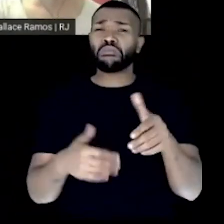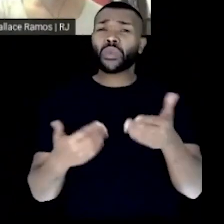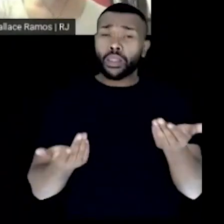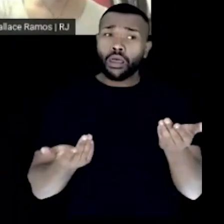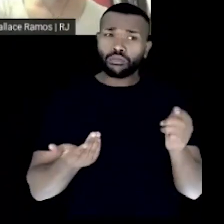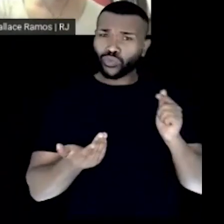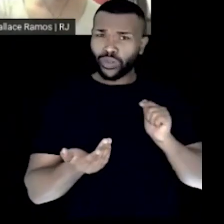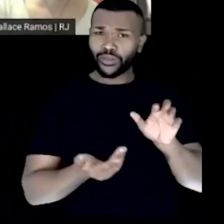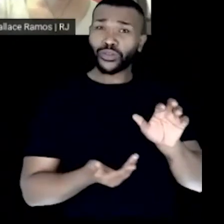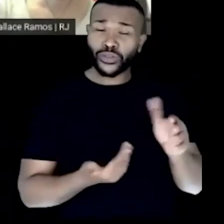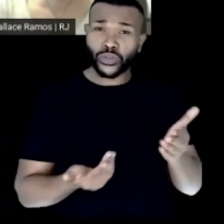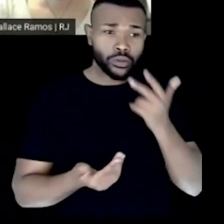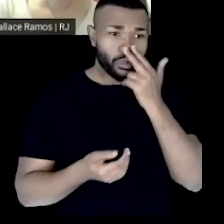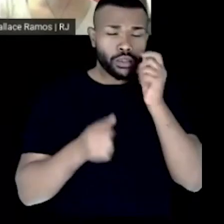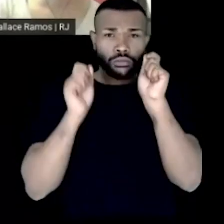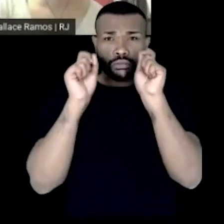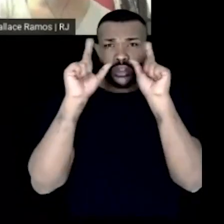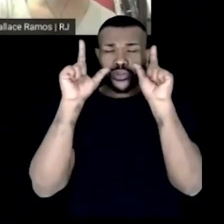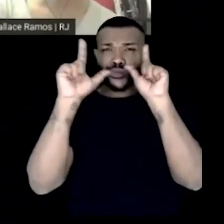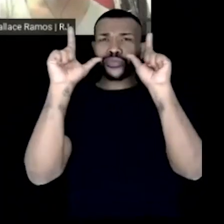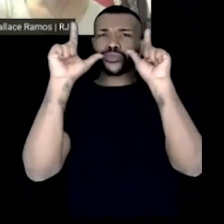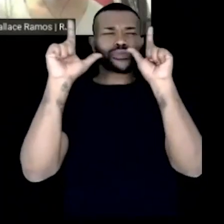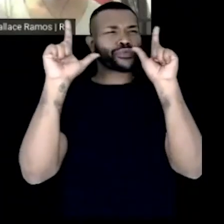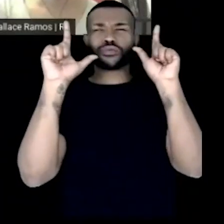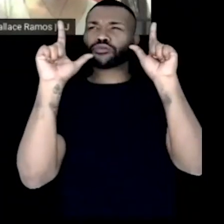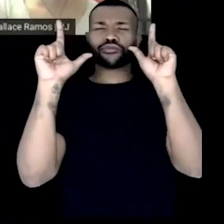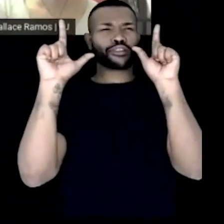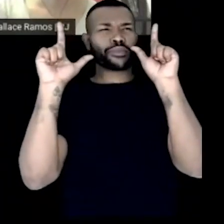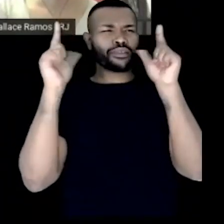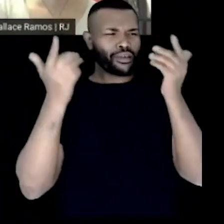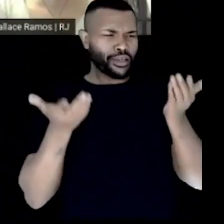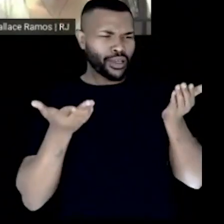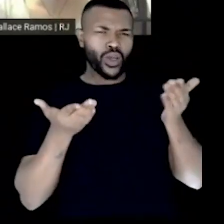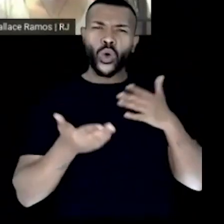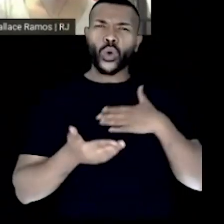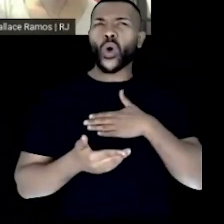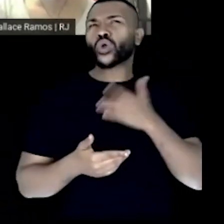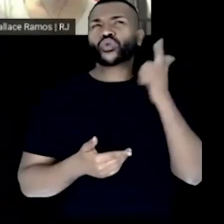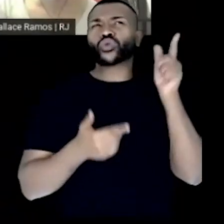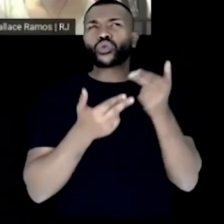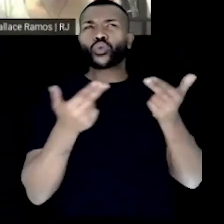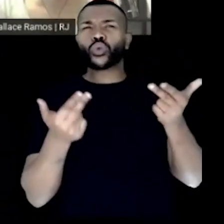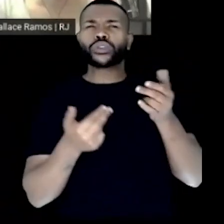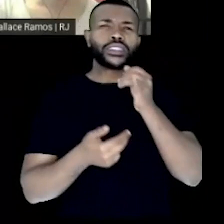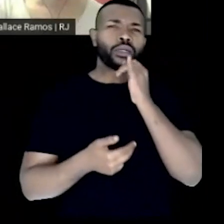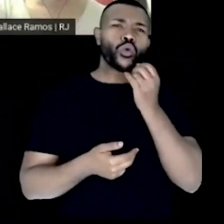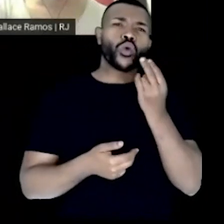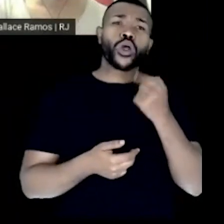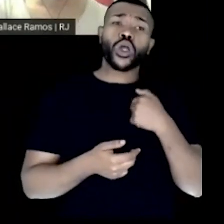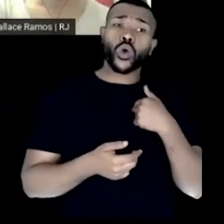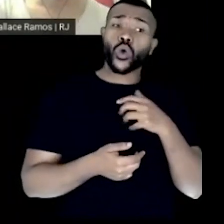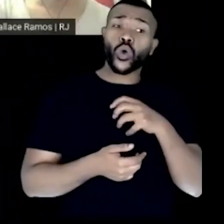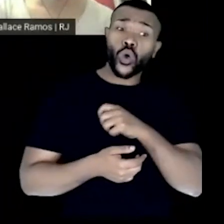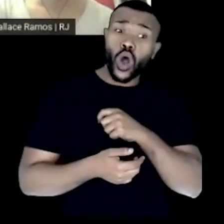mulheres. Então, também tinha isso, do despertar, ser um despertar de que eu gosto de outras coisas,